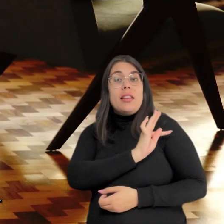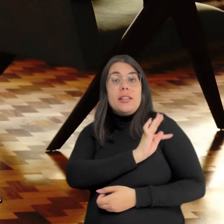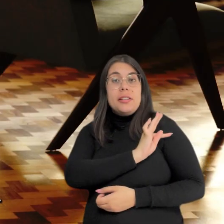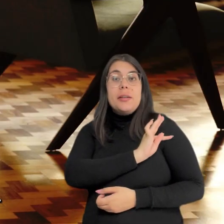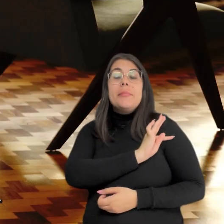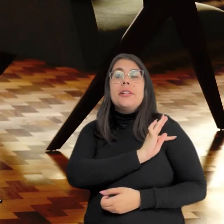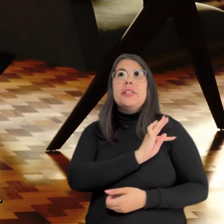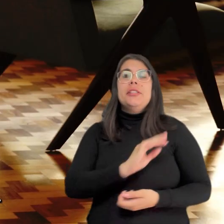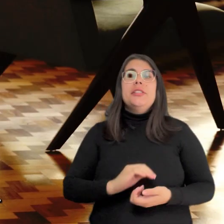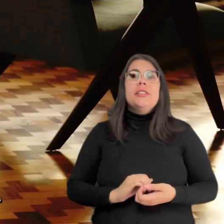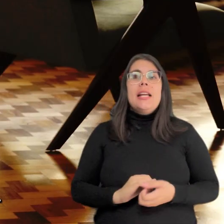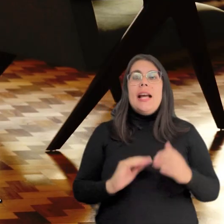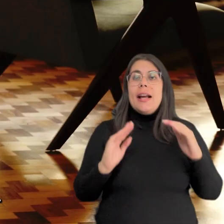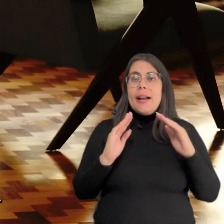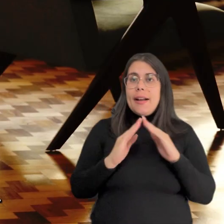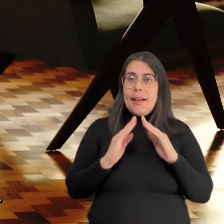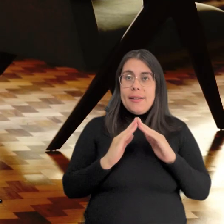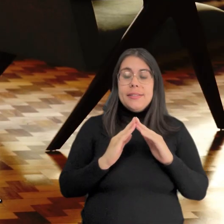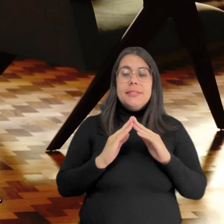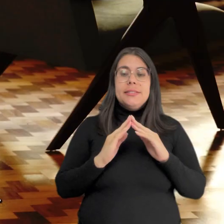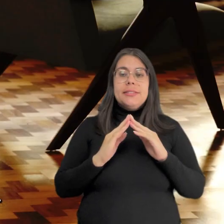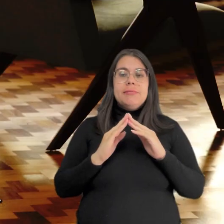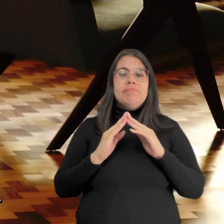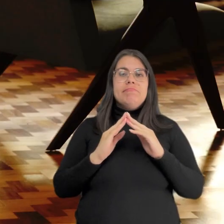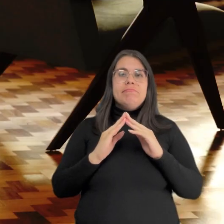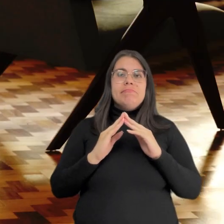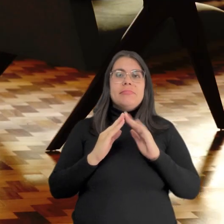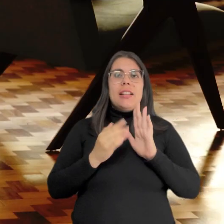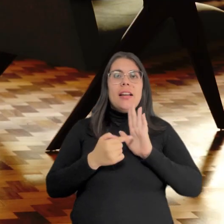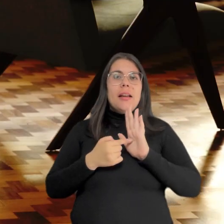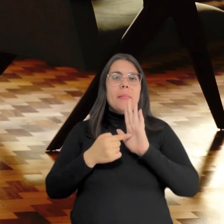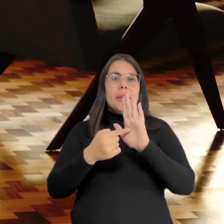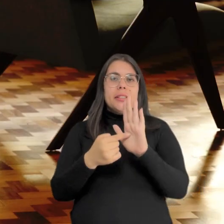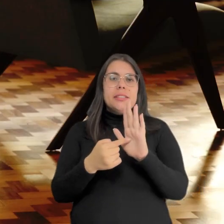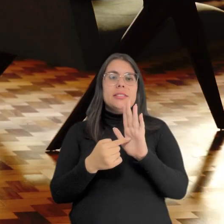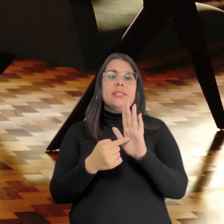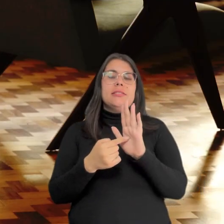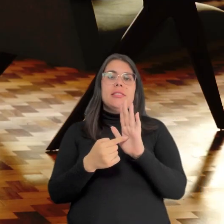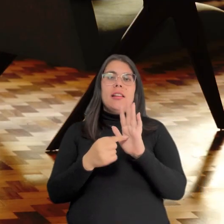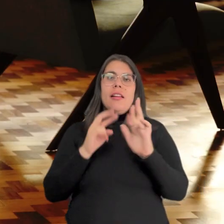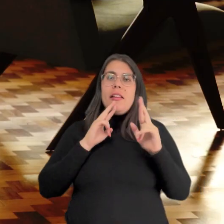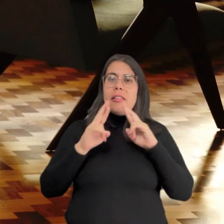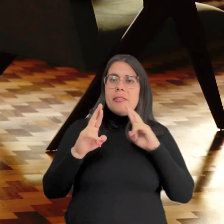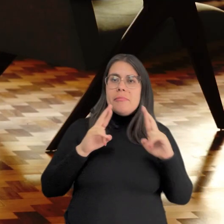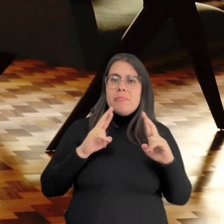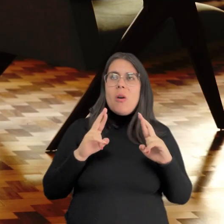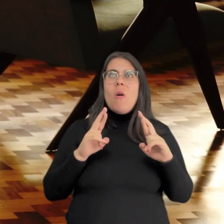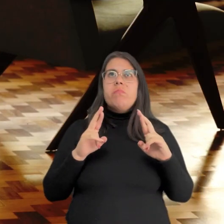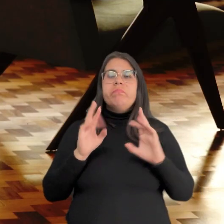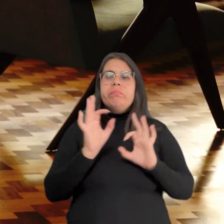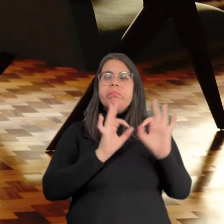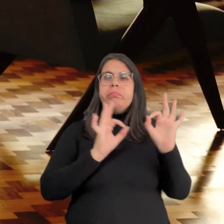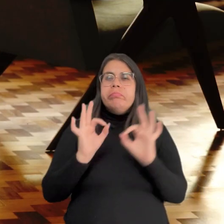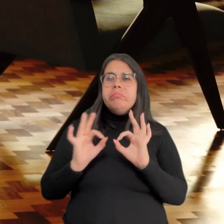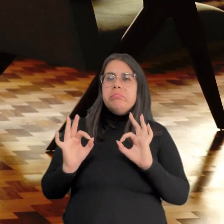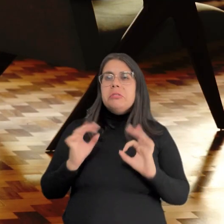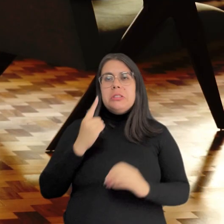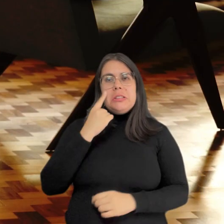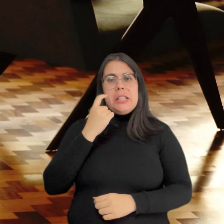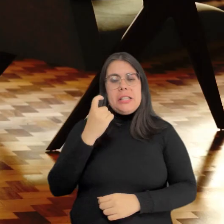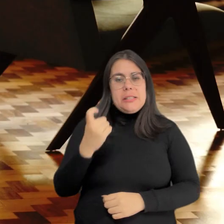ela apresentava soluções muito interessantes. E o Rino Levi era um arquiteto